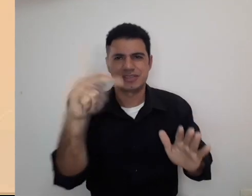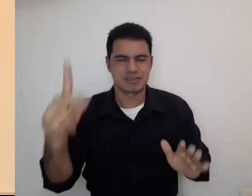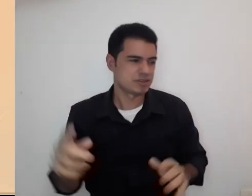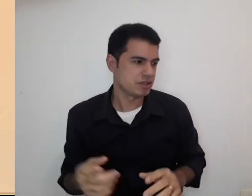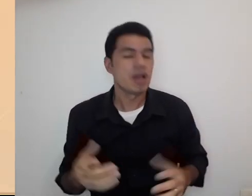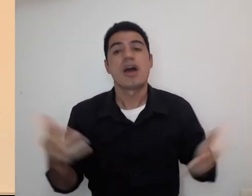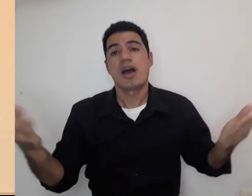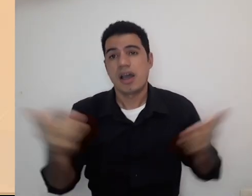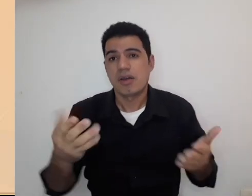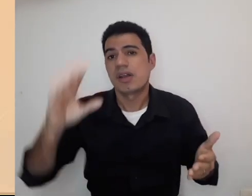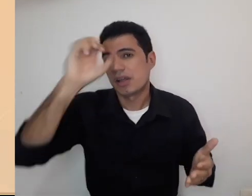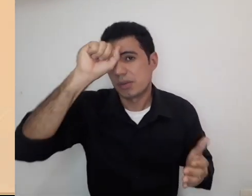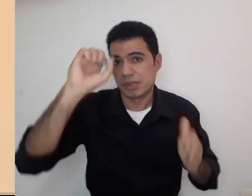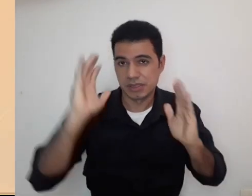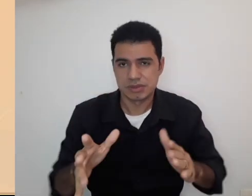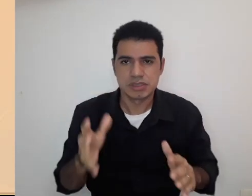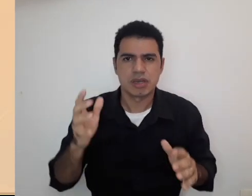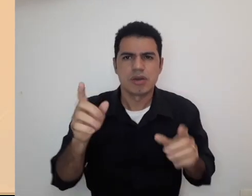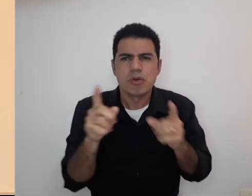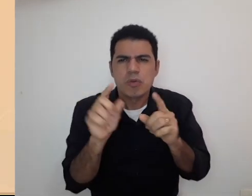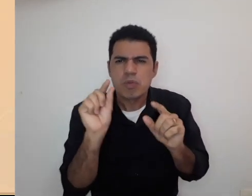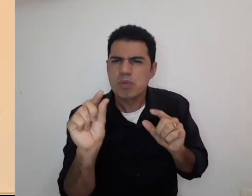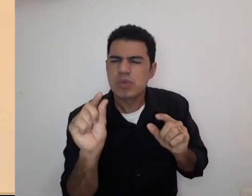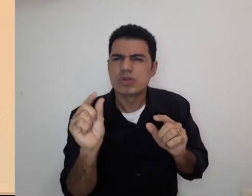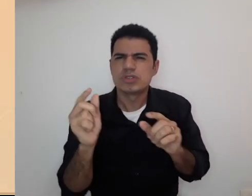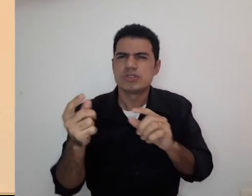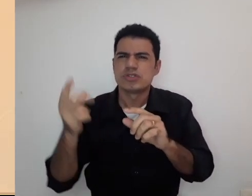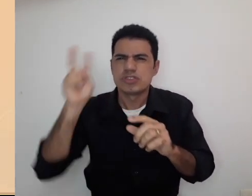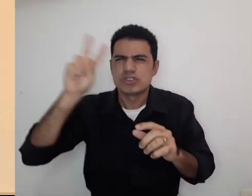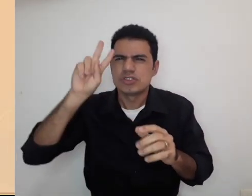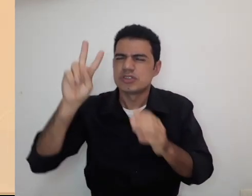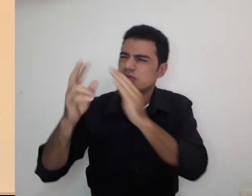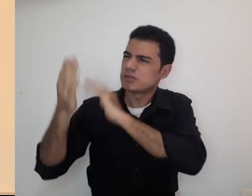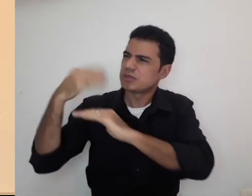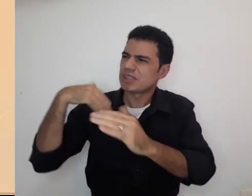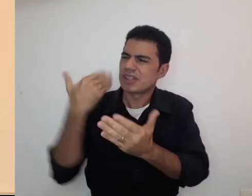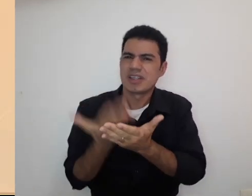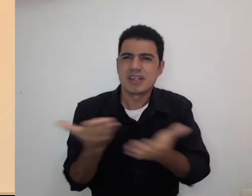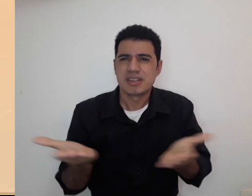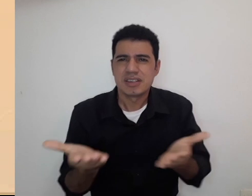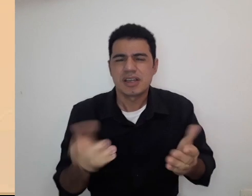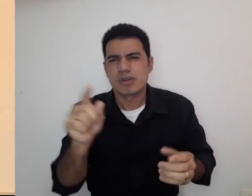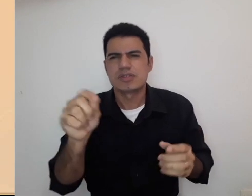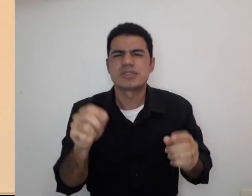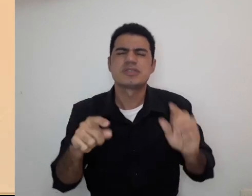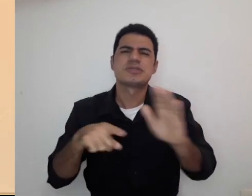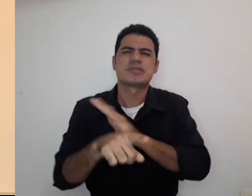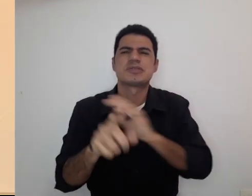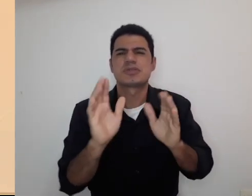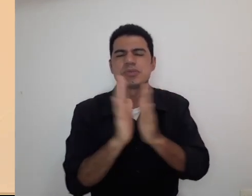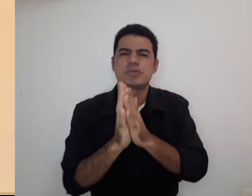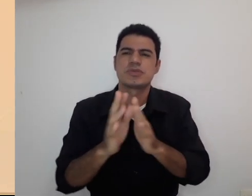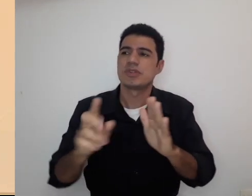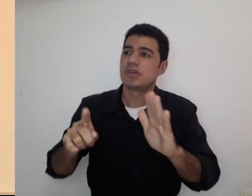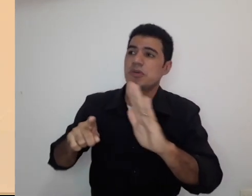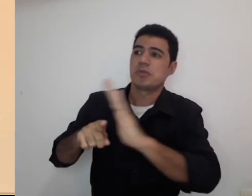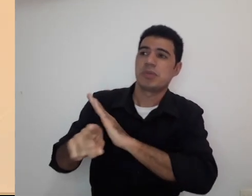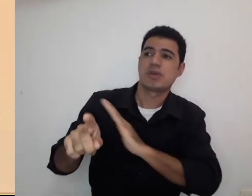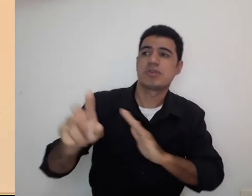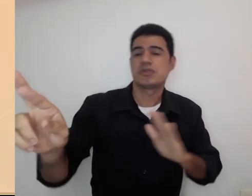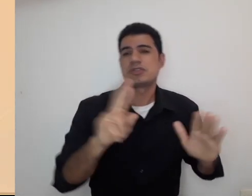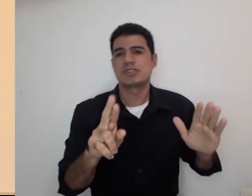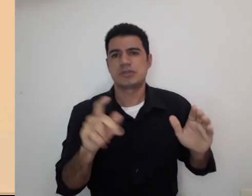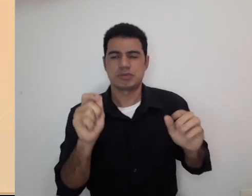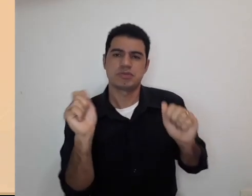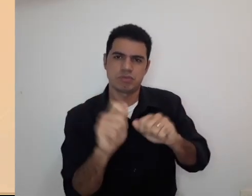sobre a história das notas musicais, gostaria que vocês fizessem uma revisão e respondessem as perguntas do início da aula.